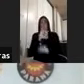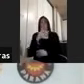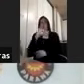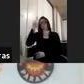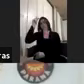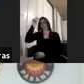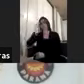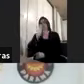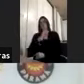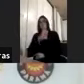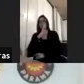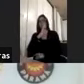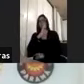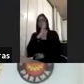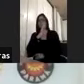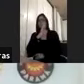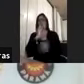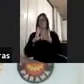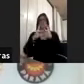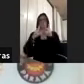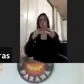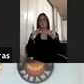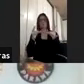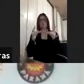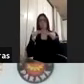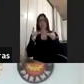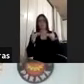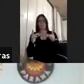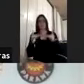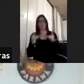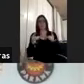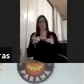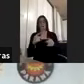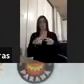conteúdo, né? Porque ela se instalou no período em que